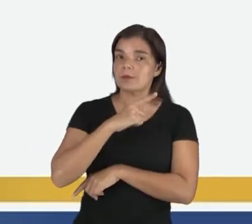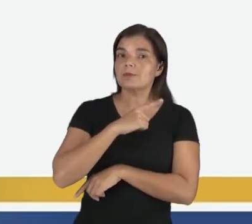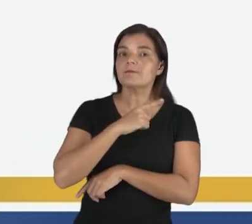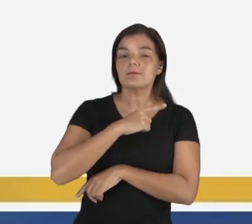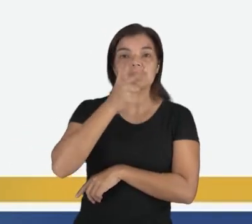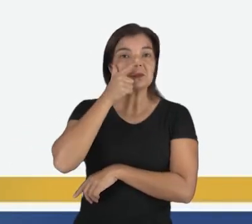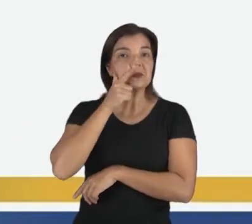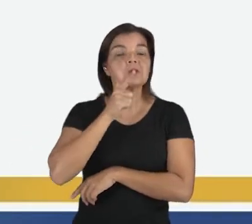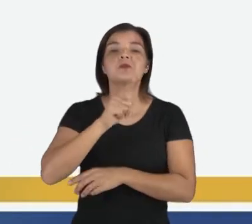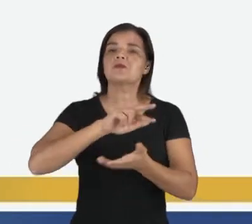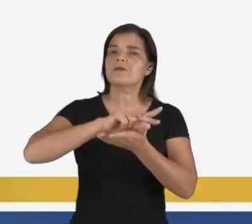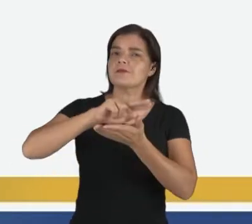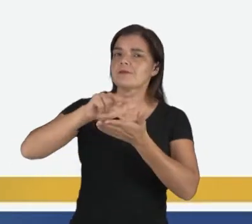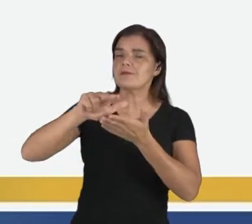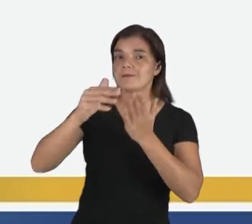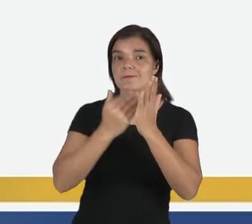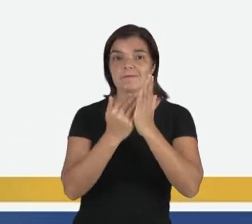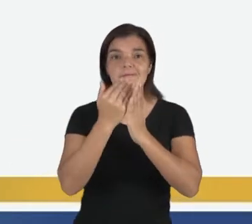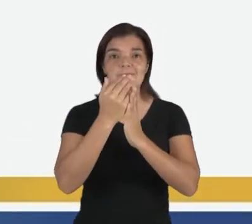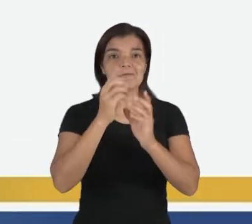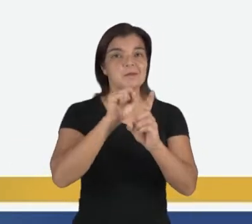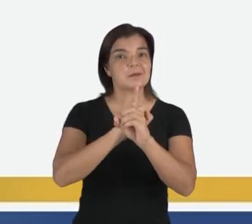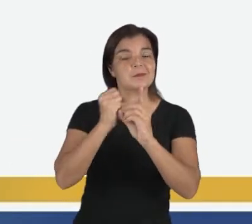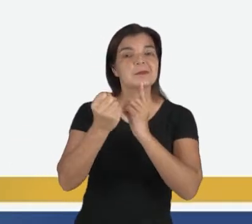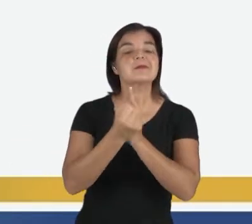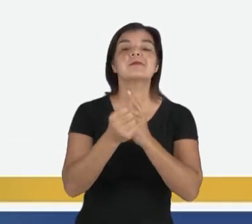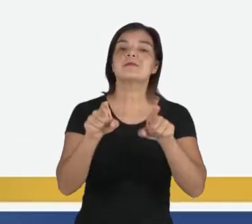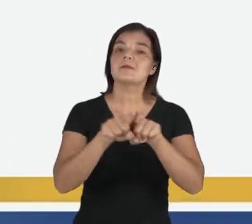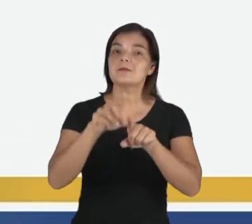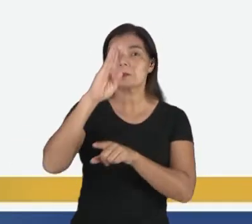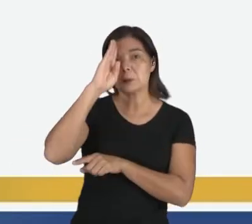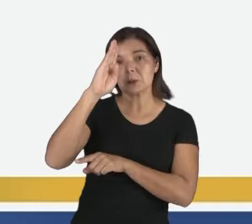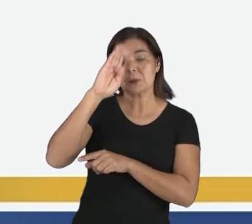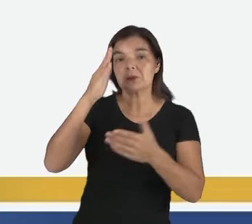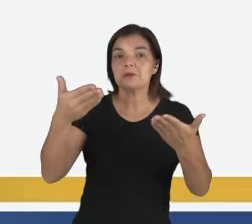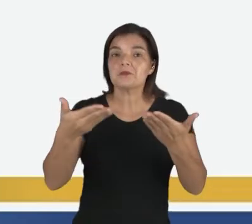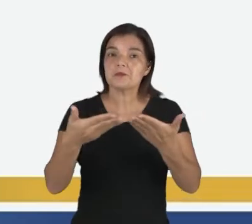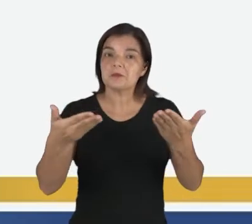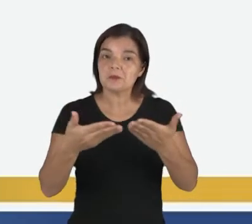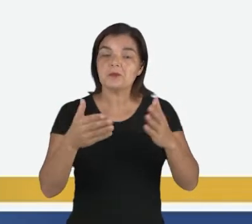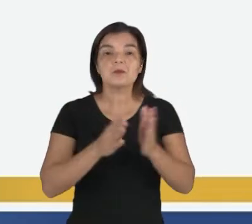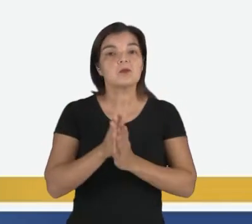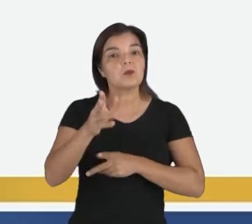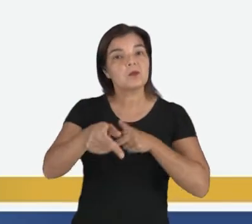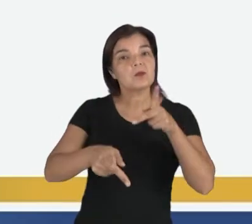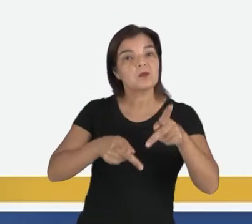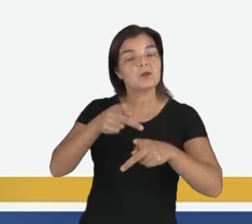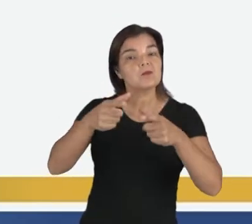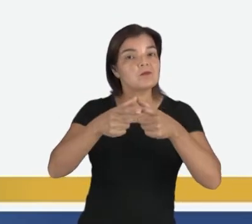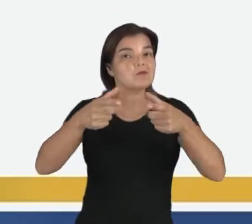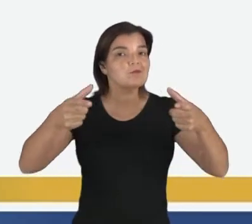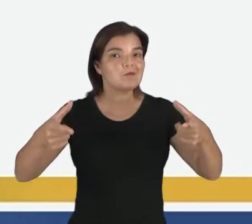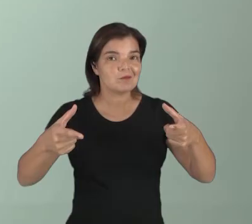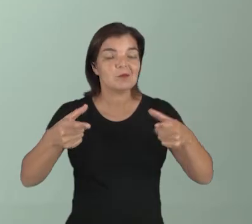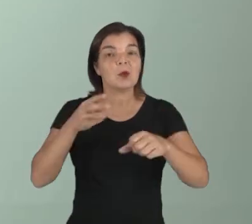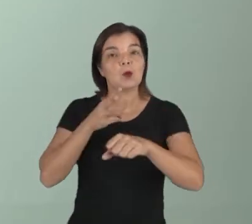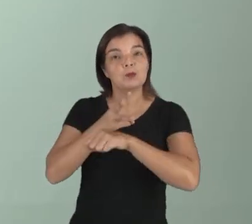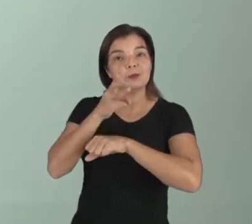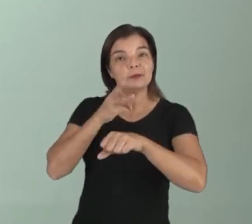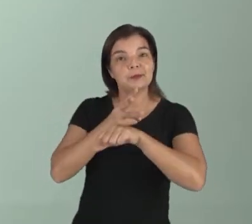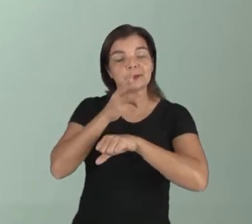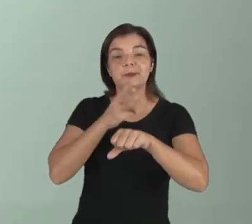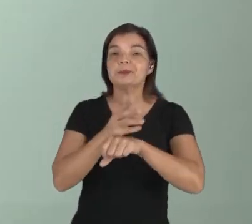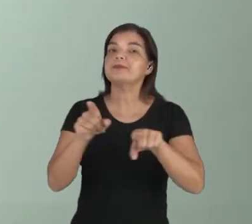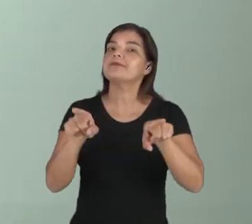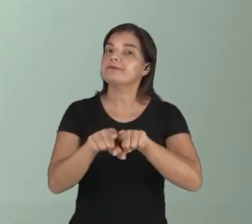maior alcance nos diversos setores da sociedade, principalmente agora com a popularização ainda maior do WhatsApp, né?